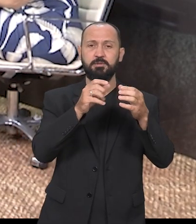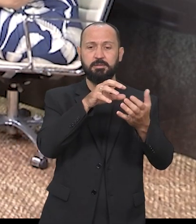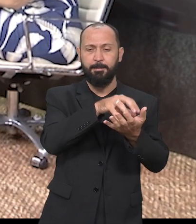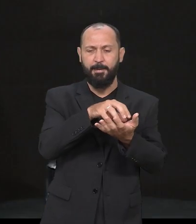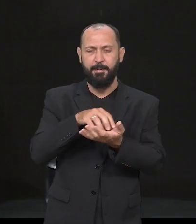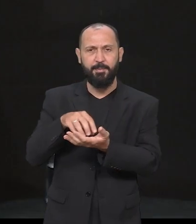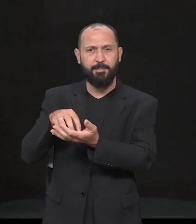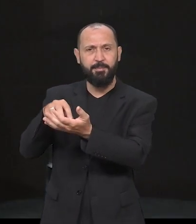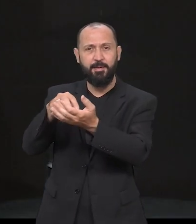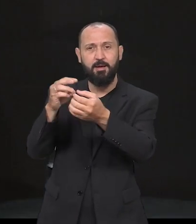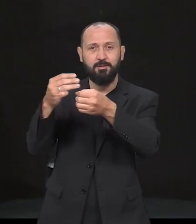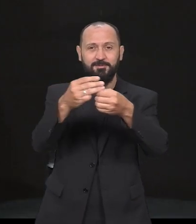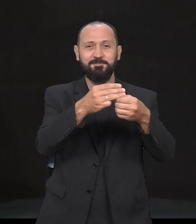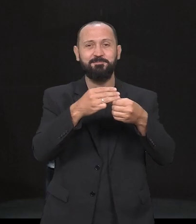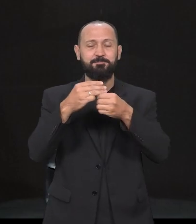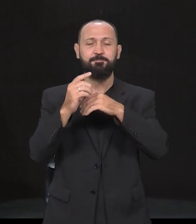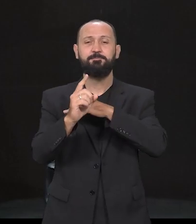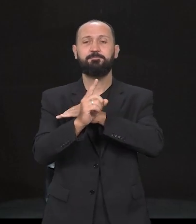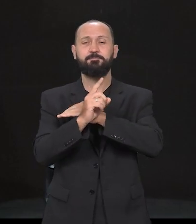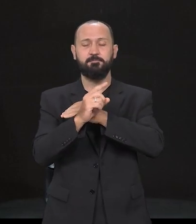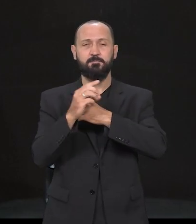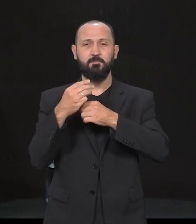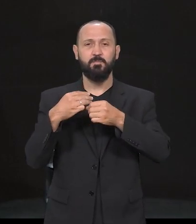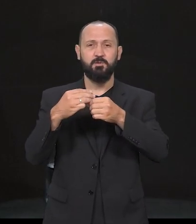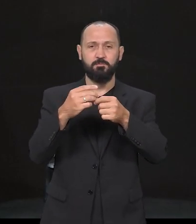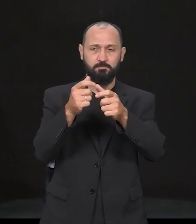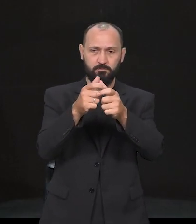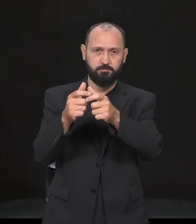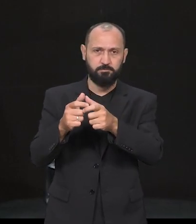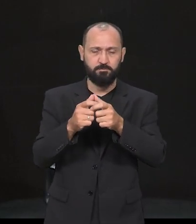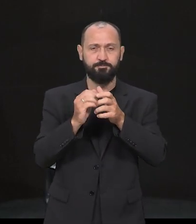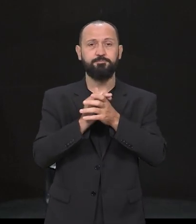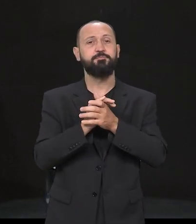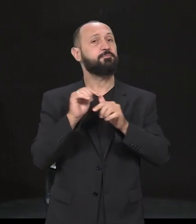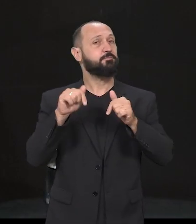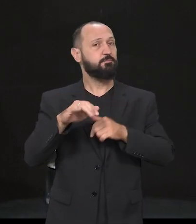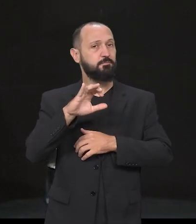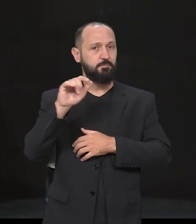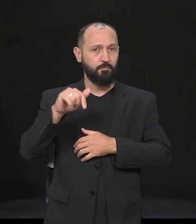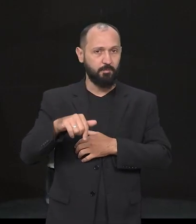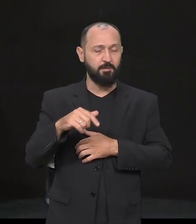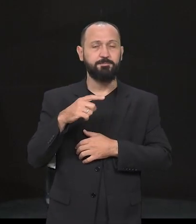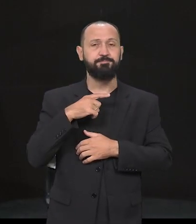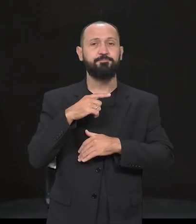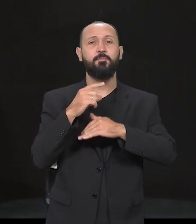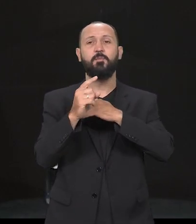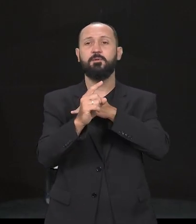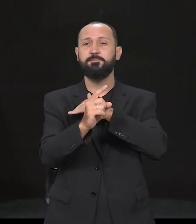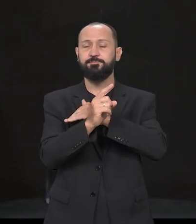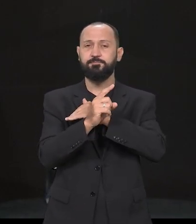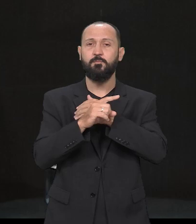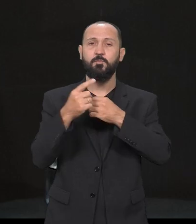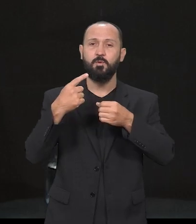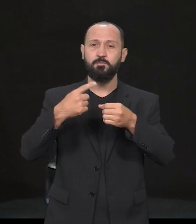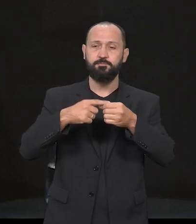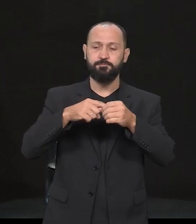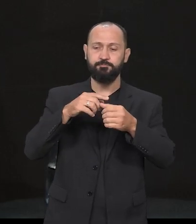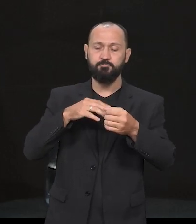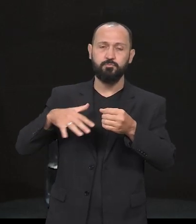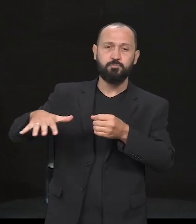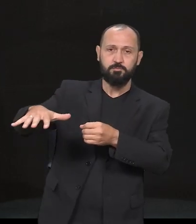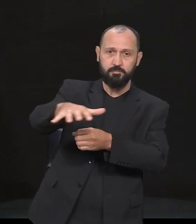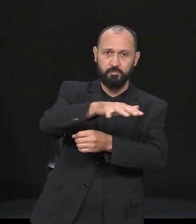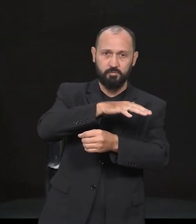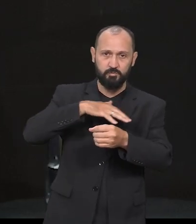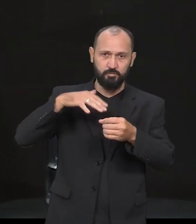diversas unidades no interior para atender os municípios menores. Aqui em Campo Grande a gente atende os municípios do